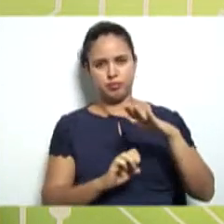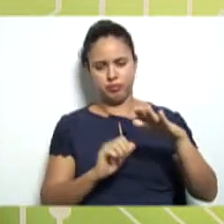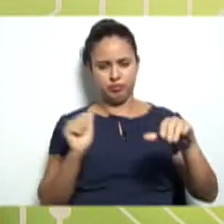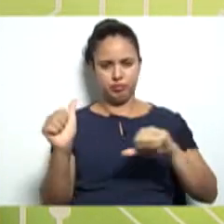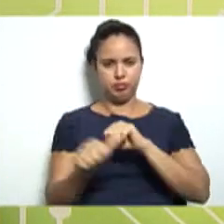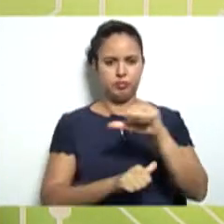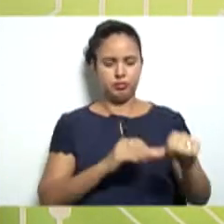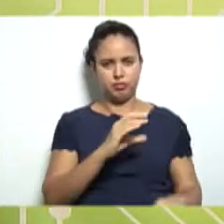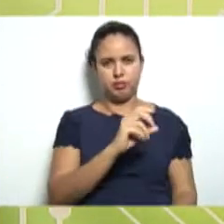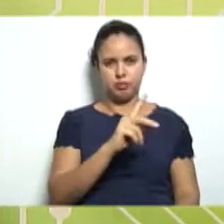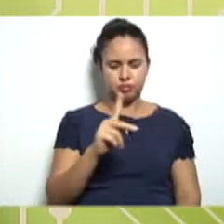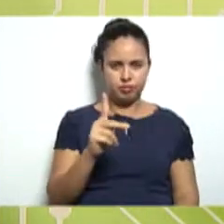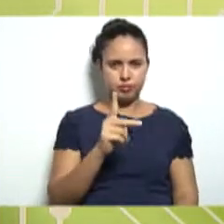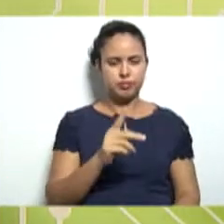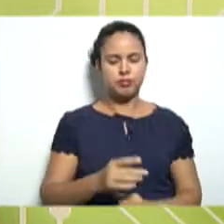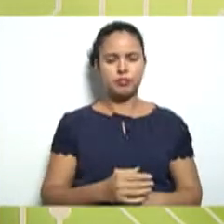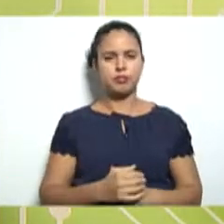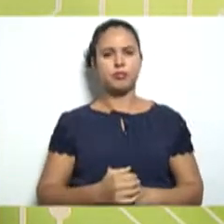de cooperativa.